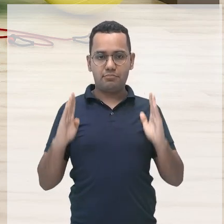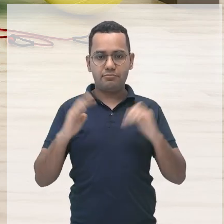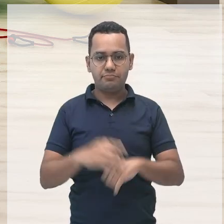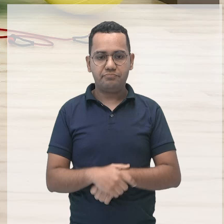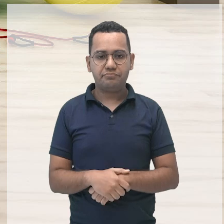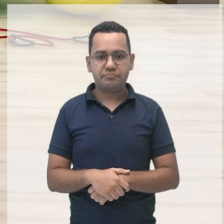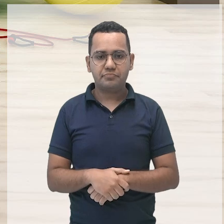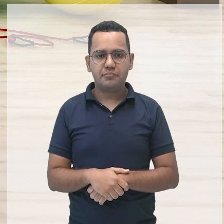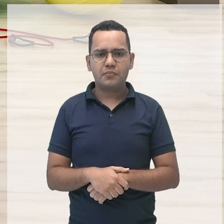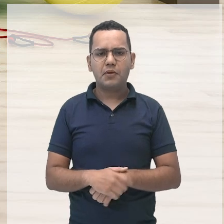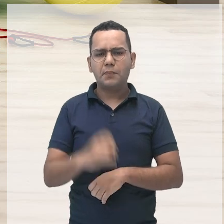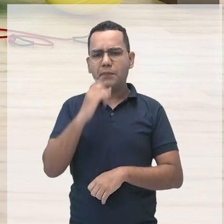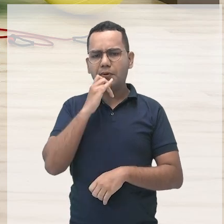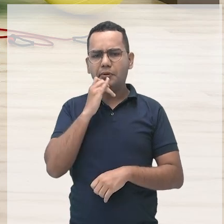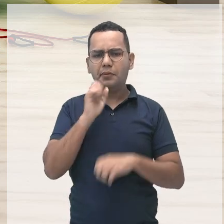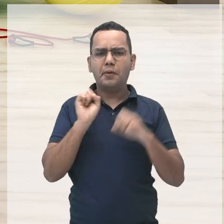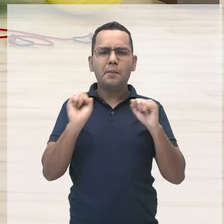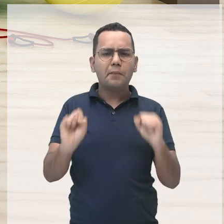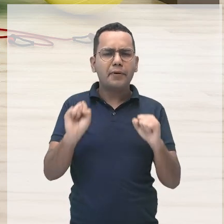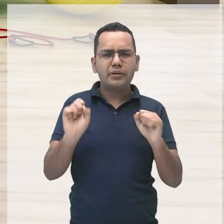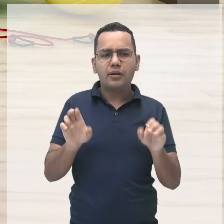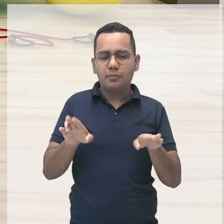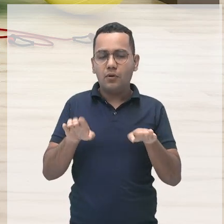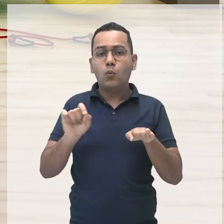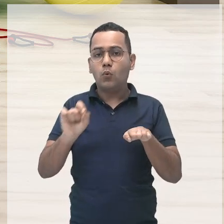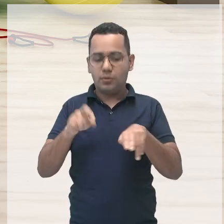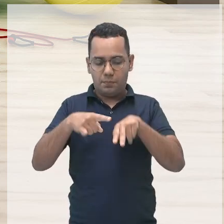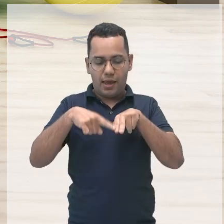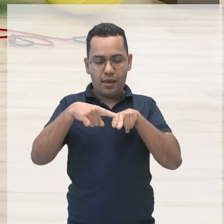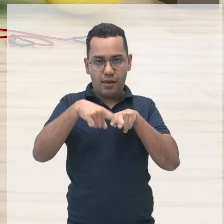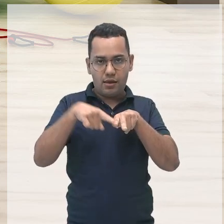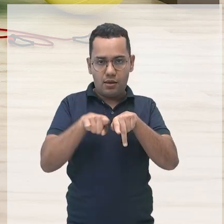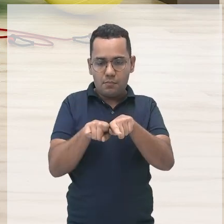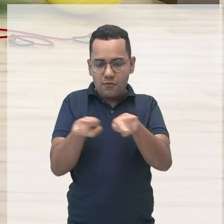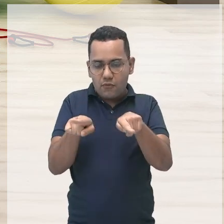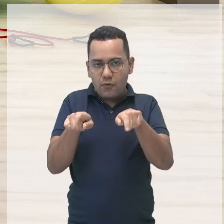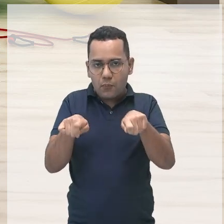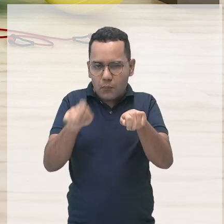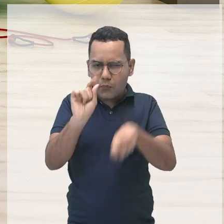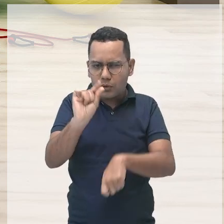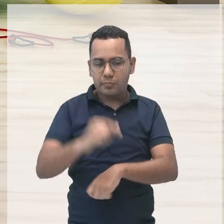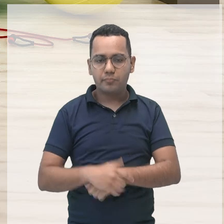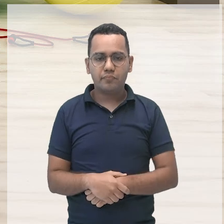pé ligeiramente voltado para fora, tá certo? Então, joga o bumbum lá